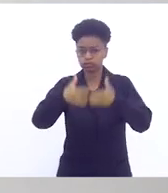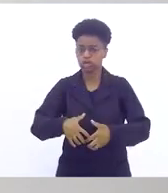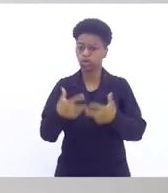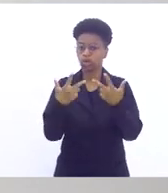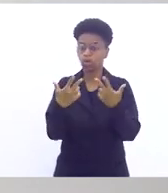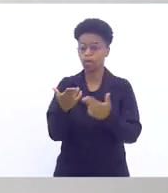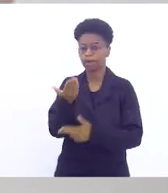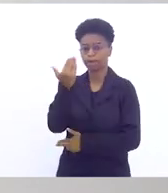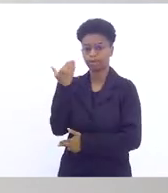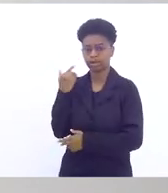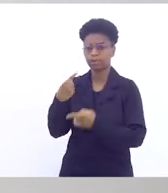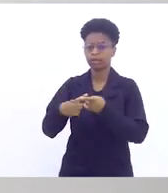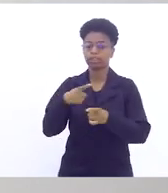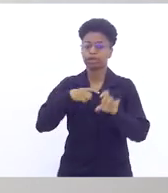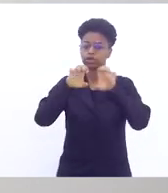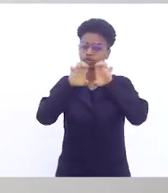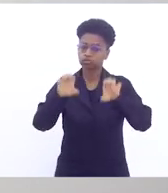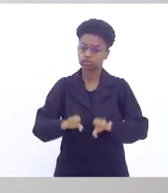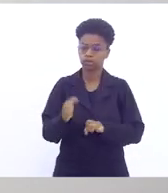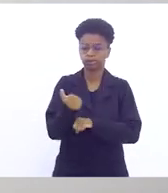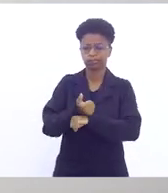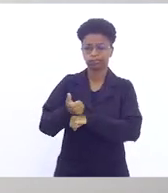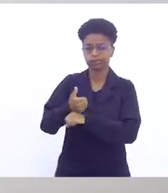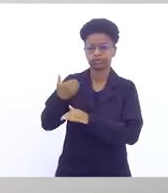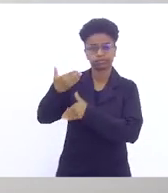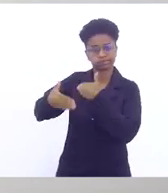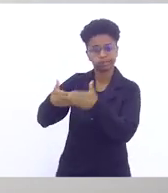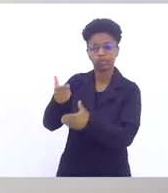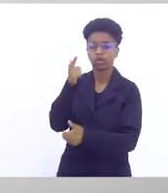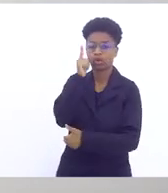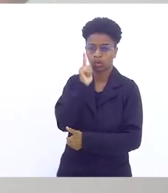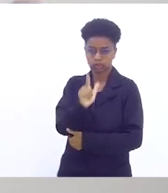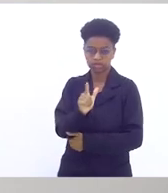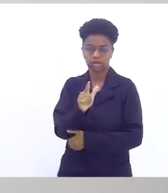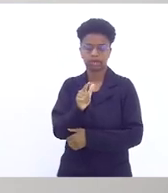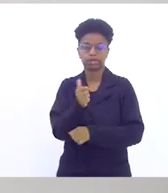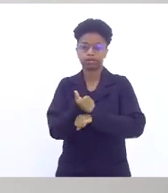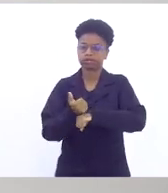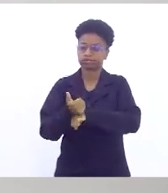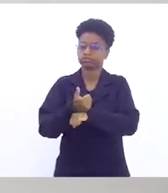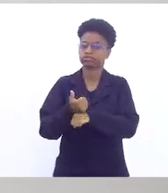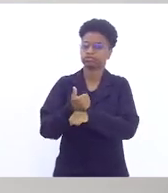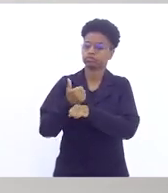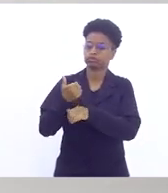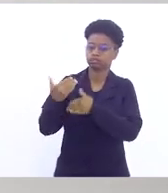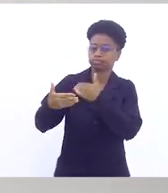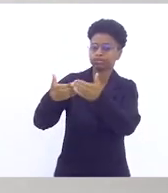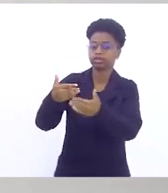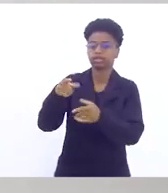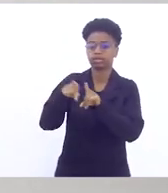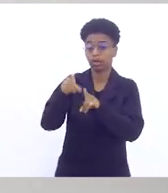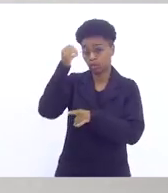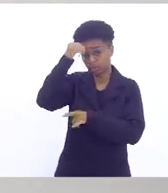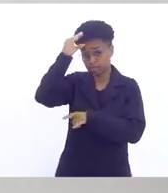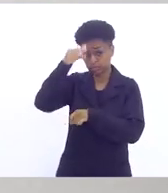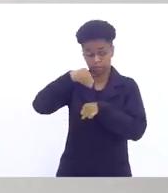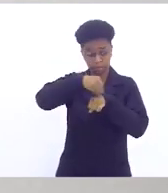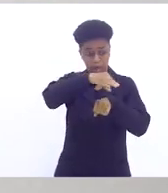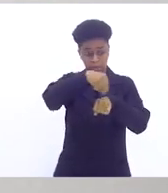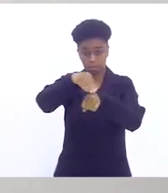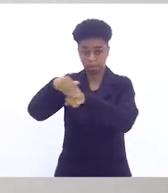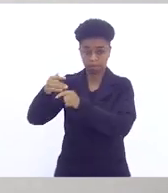uma máquina estruturada com profissionais de carreira com saberes e conhecimentos repassados de geração e geração